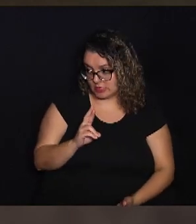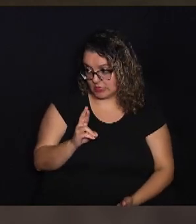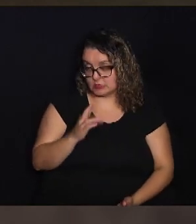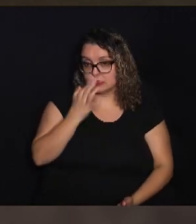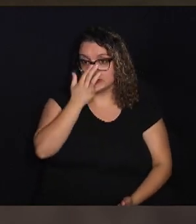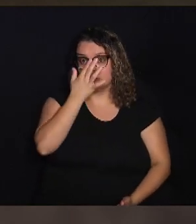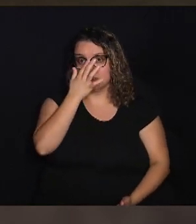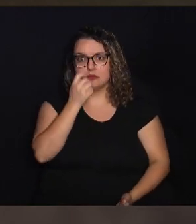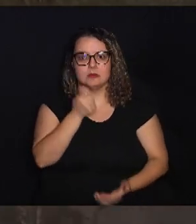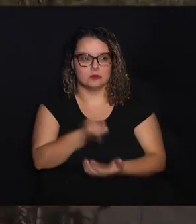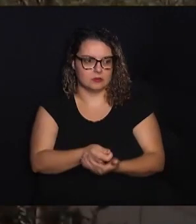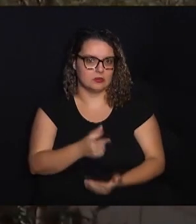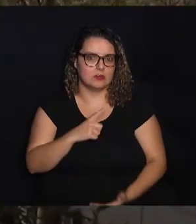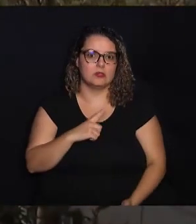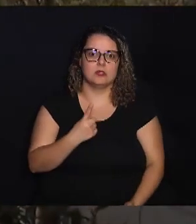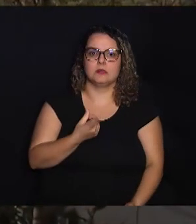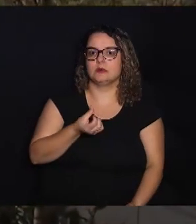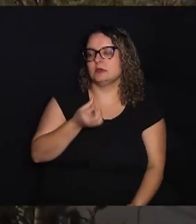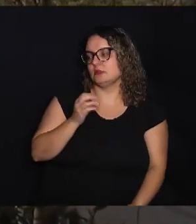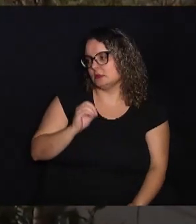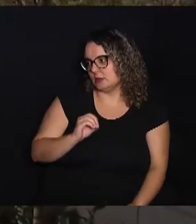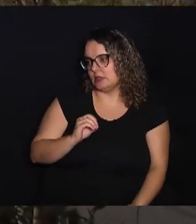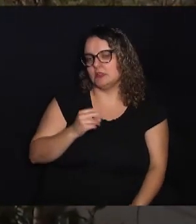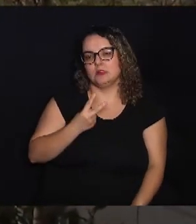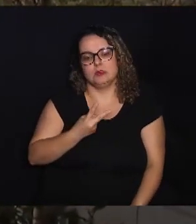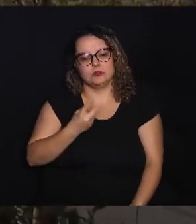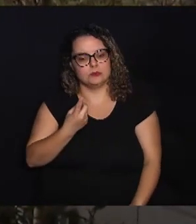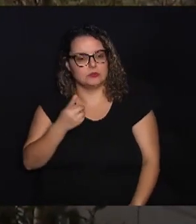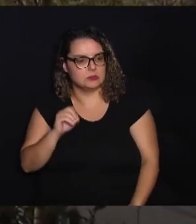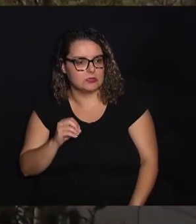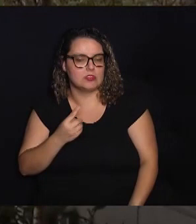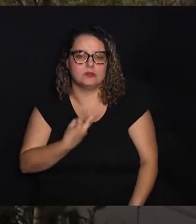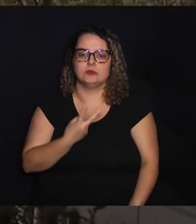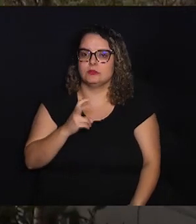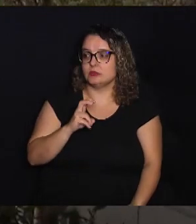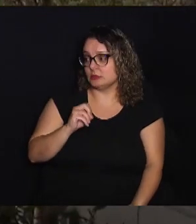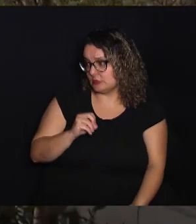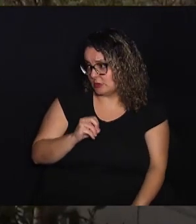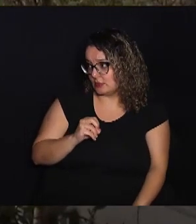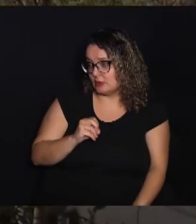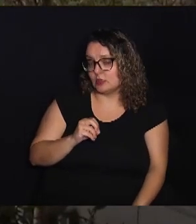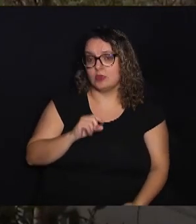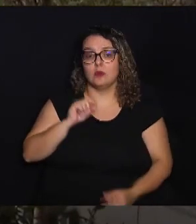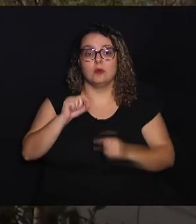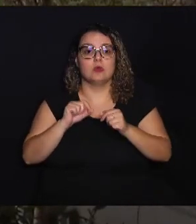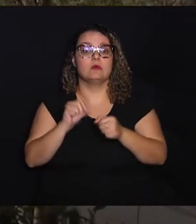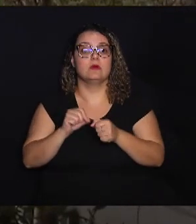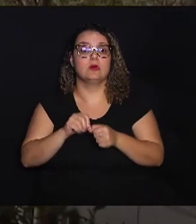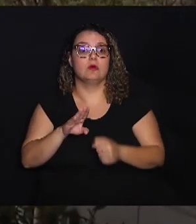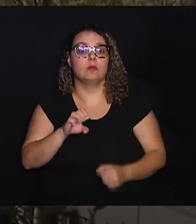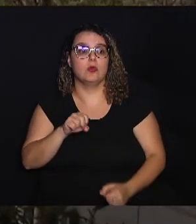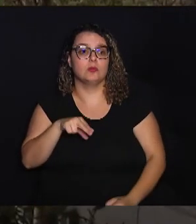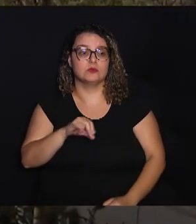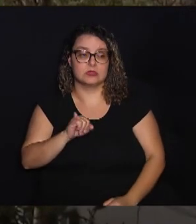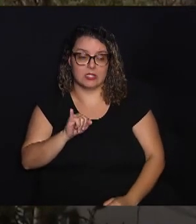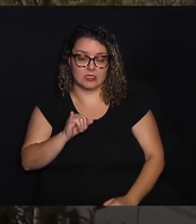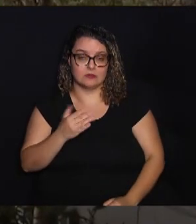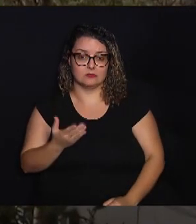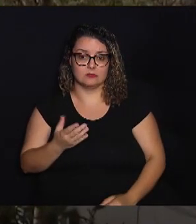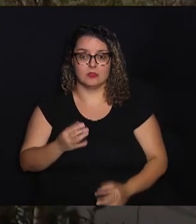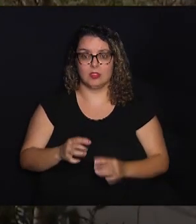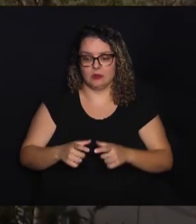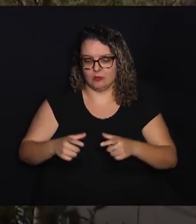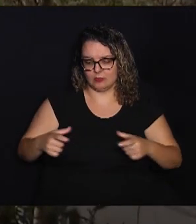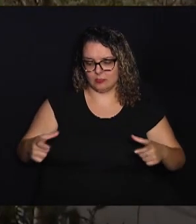reais. Eu tenho opções de 160, 210, 250. O que faz um bonsai ter o valor? O tamanho do